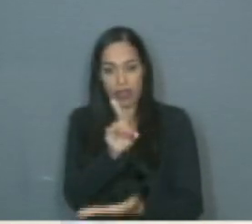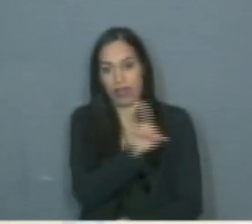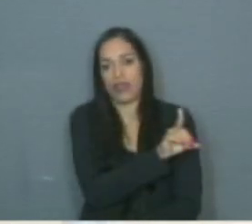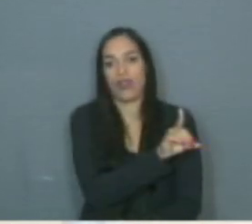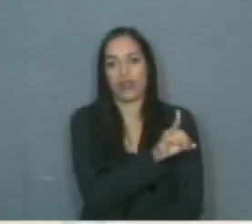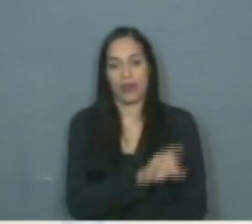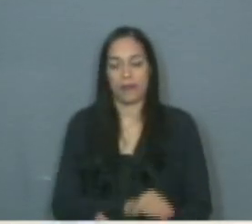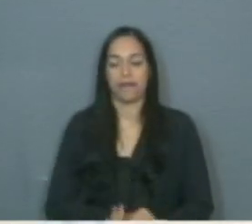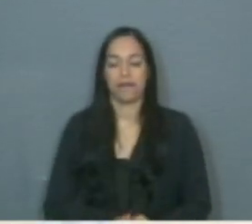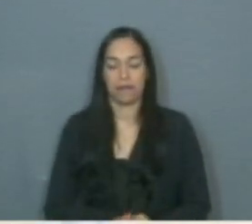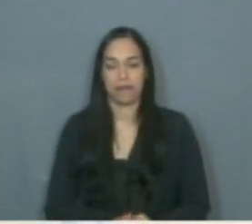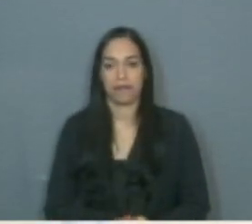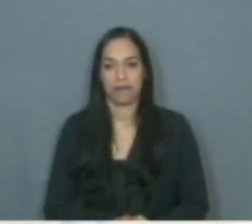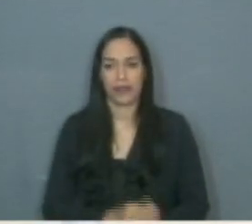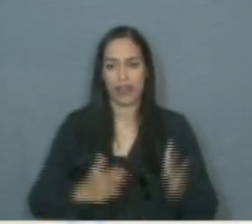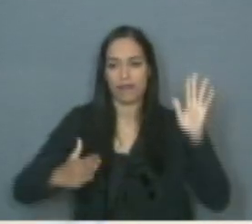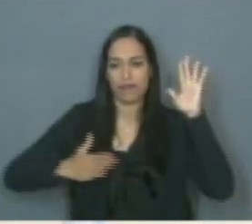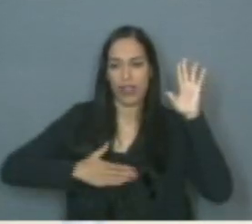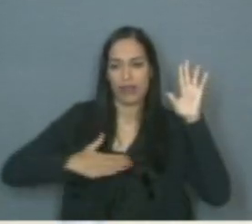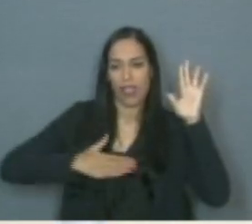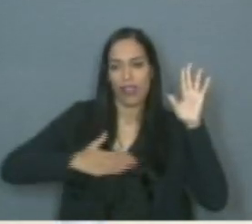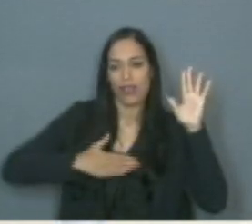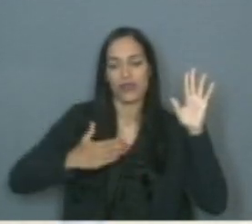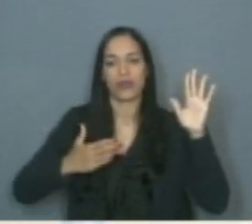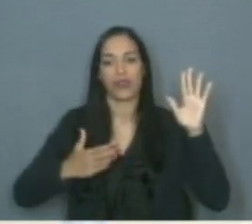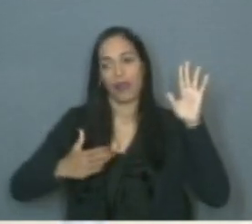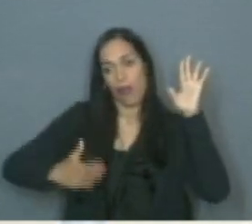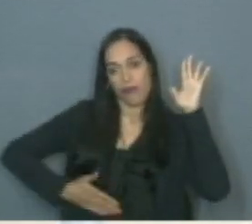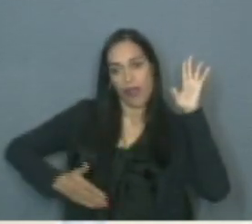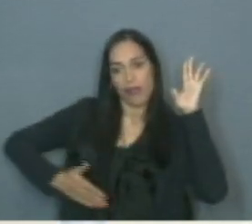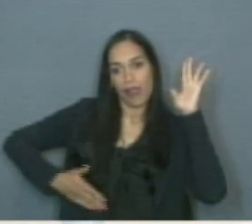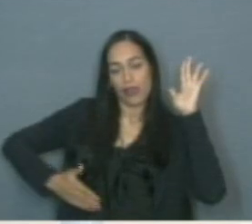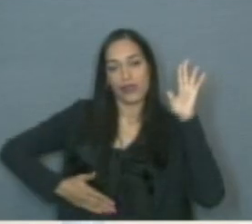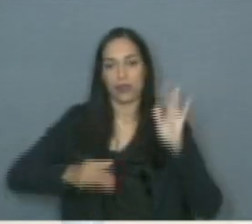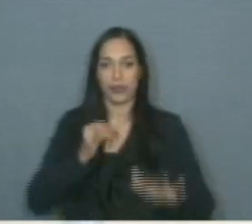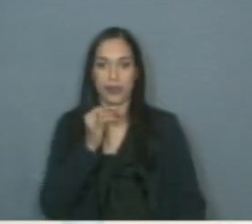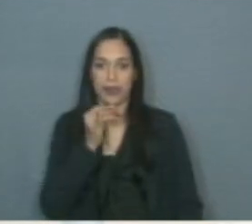Esse vandalismo, que não é simplesmente um vandalismo